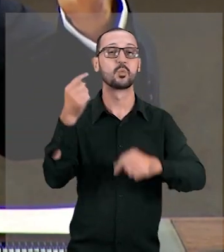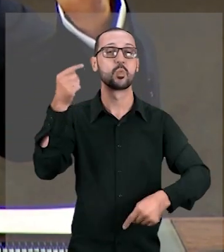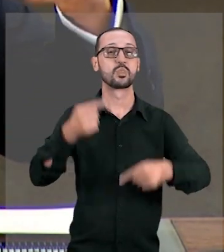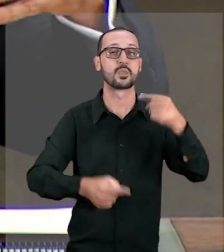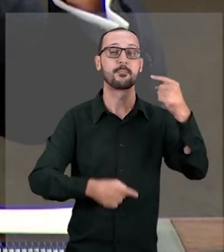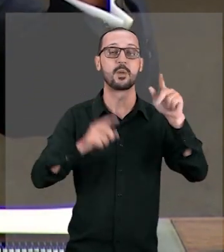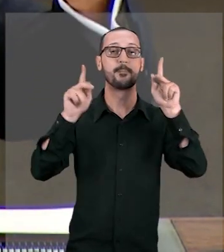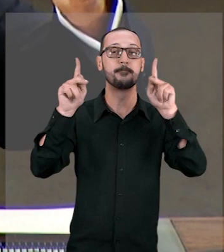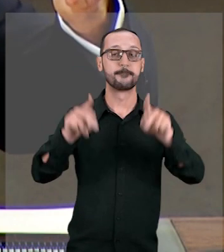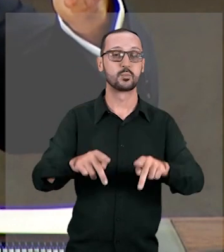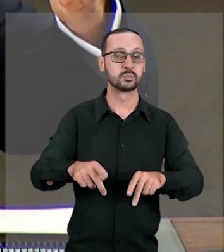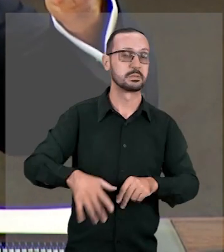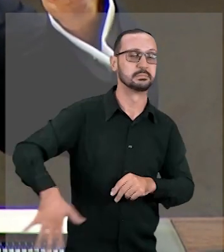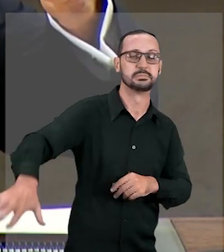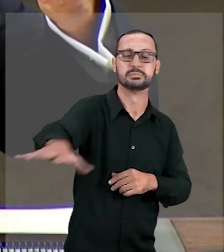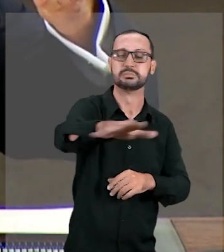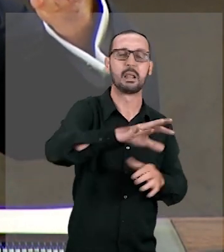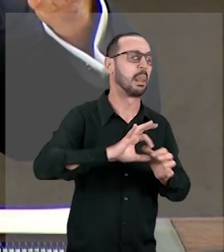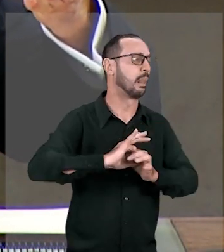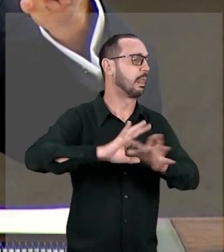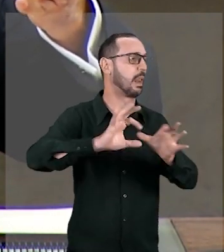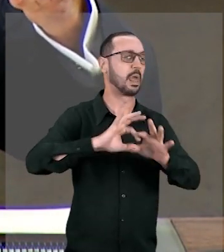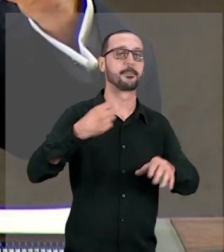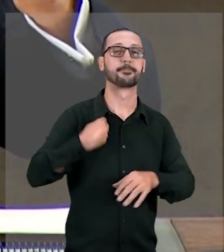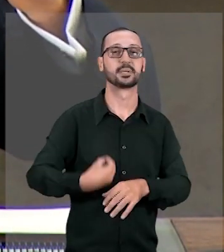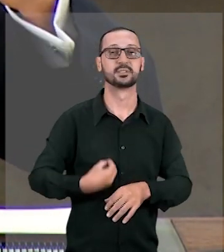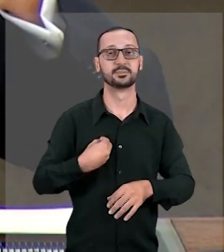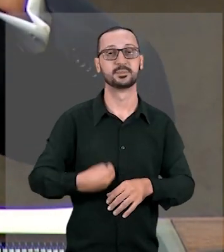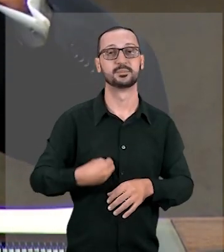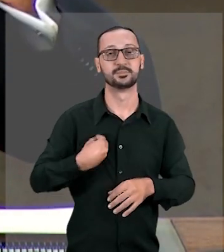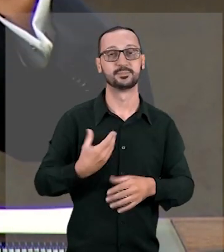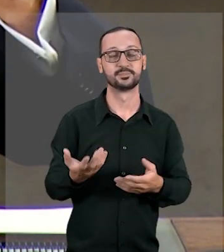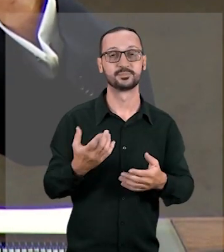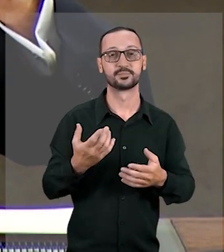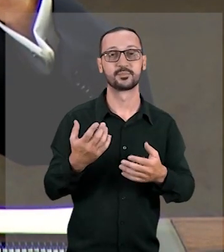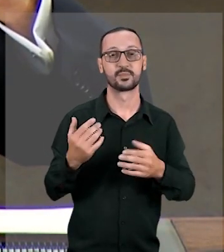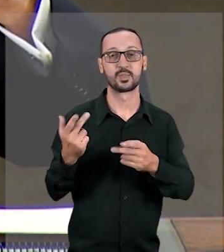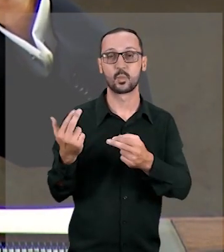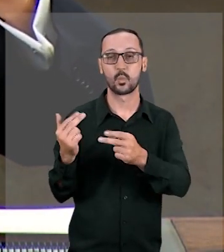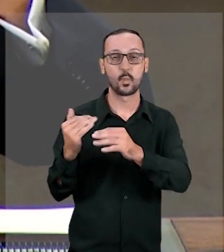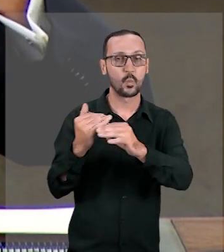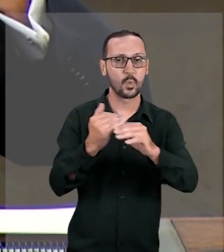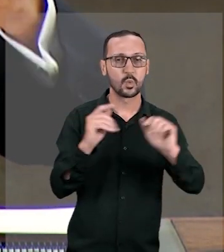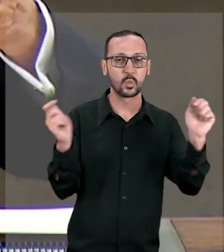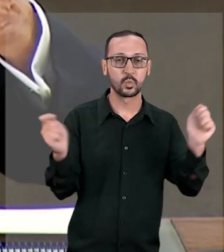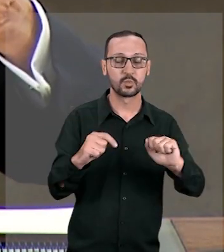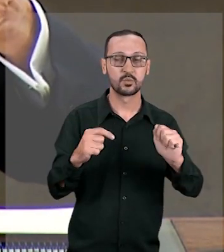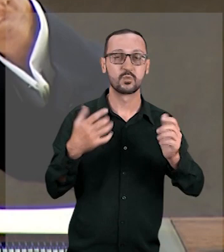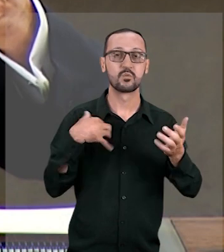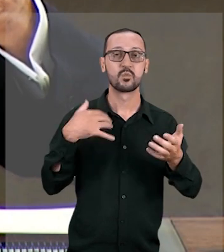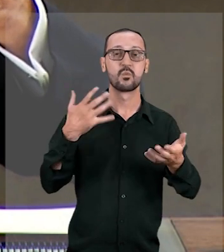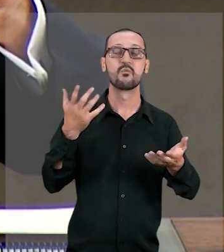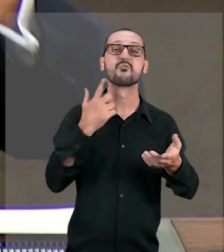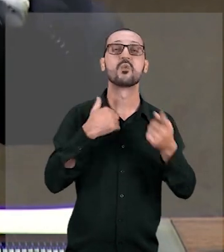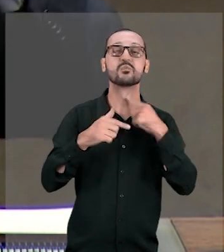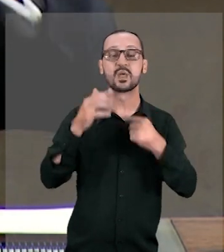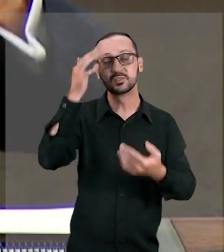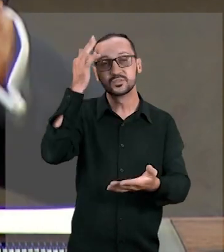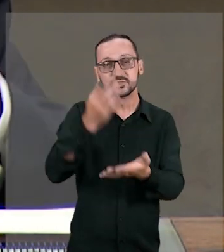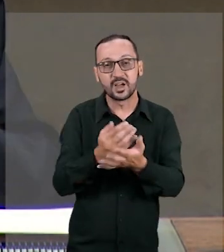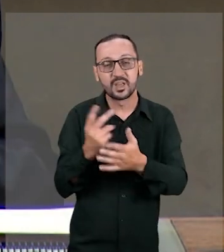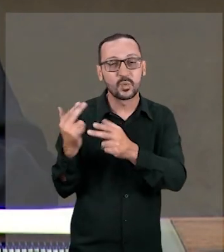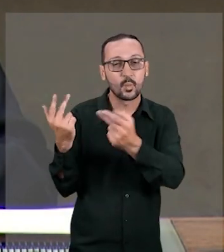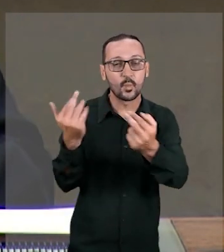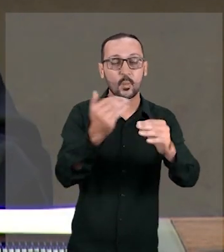debate público em que todos pudessem participar em igualdade de condições e com boa fé, e que o